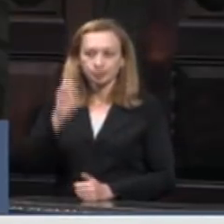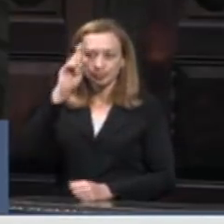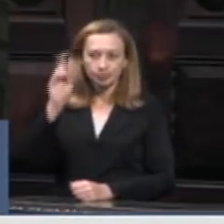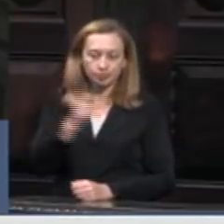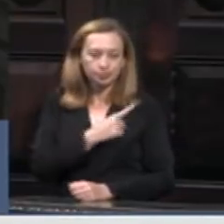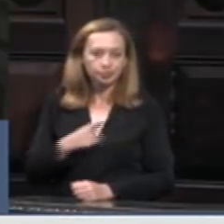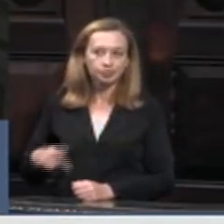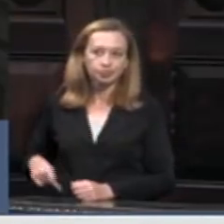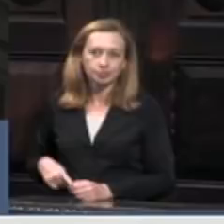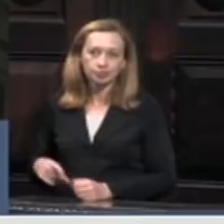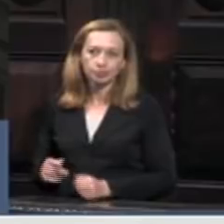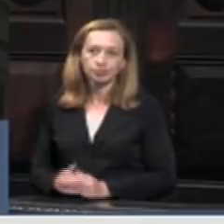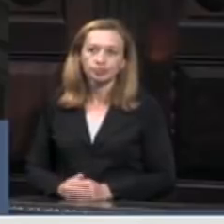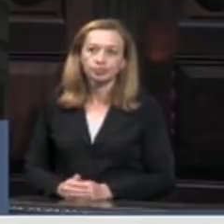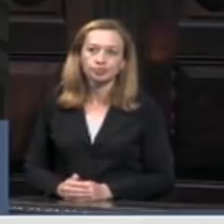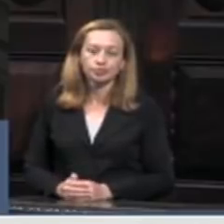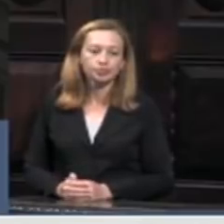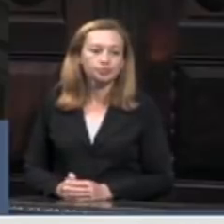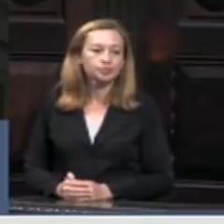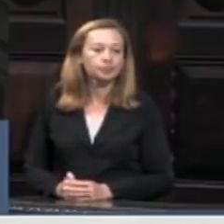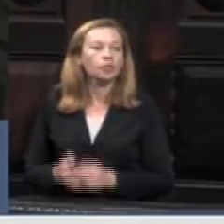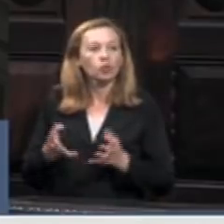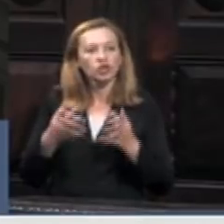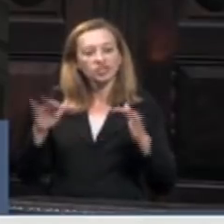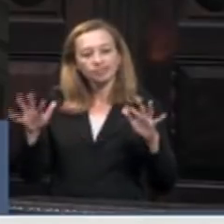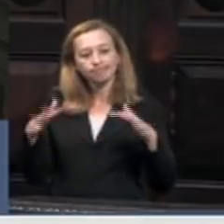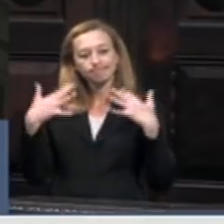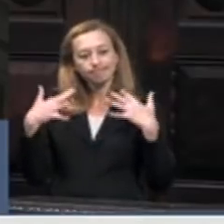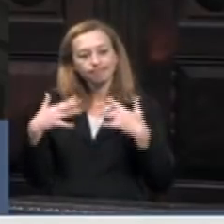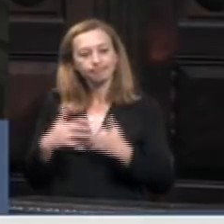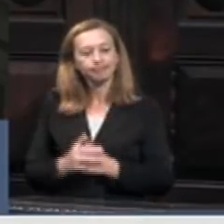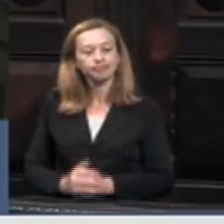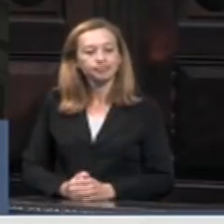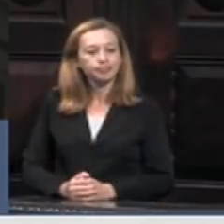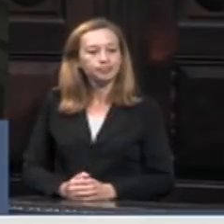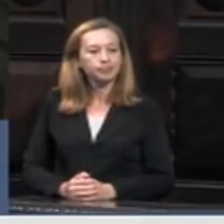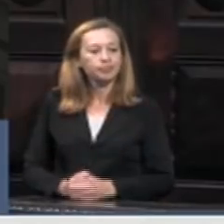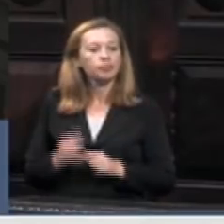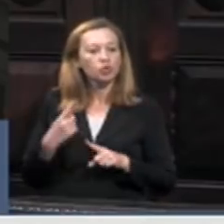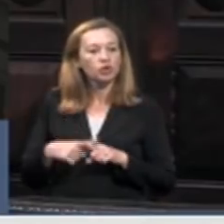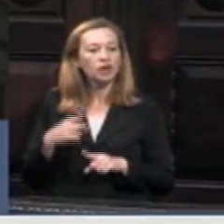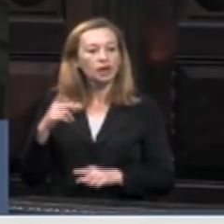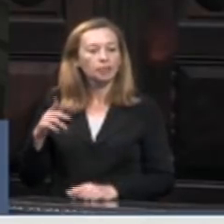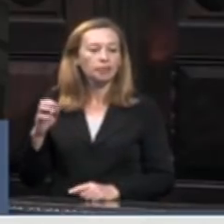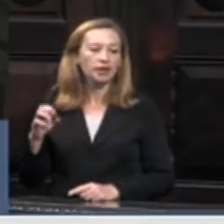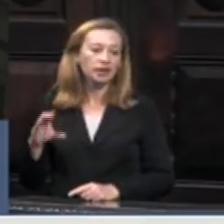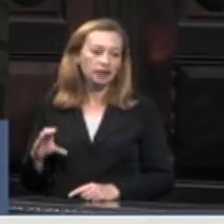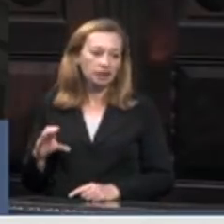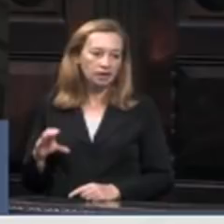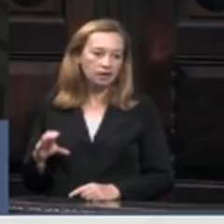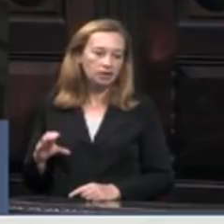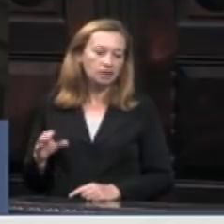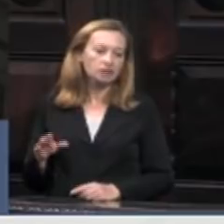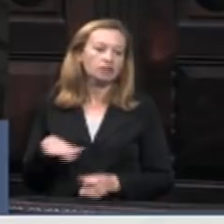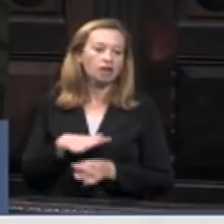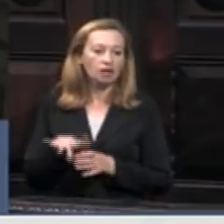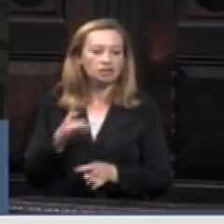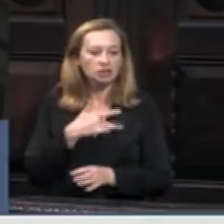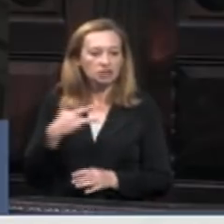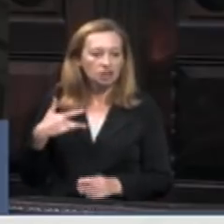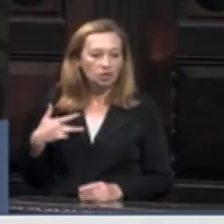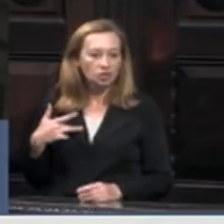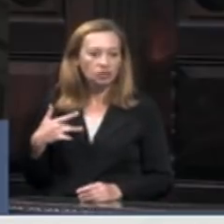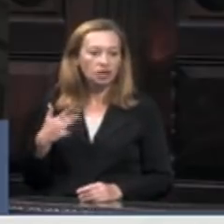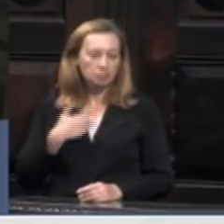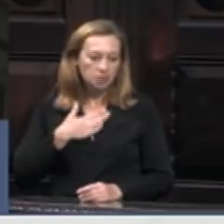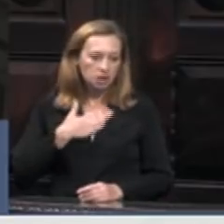Presidente, queria chamar a atenção, porque a PEC do 10º da saúde, ela é de